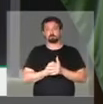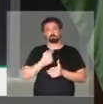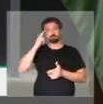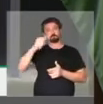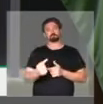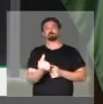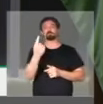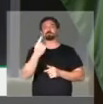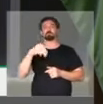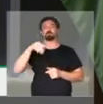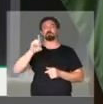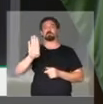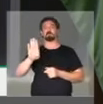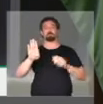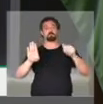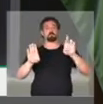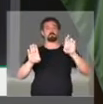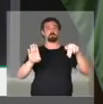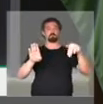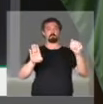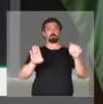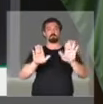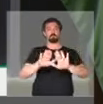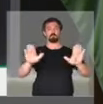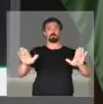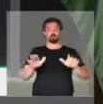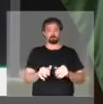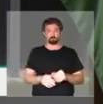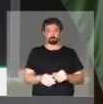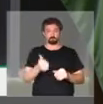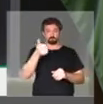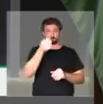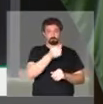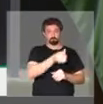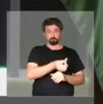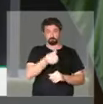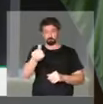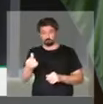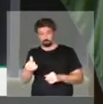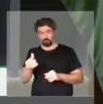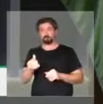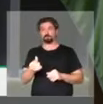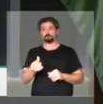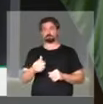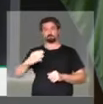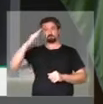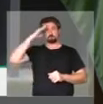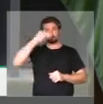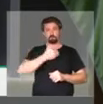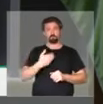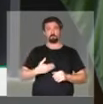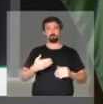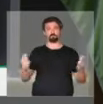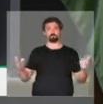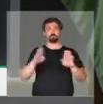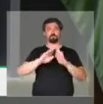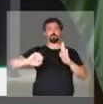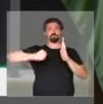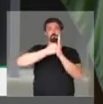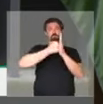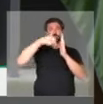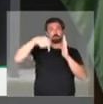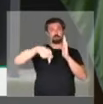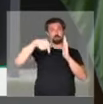existisse apenas MDB e Arena. Em 1966, o golpe militar fechou o